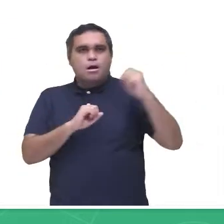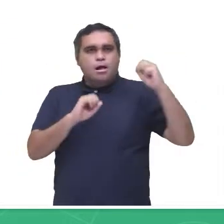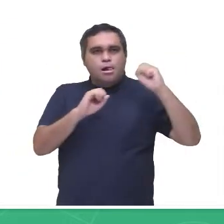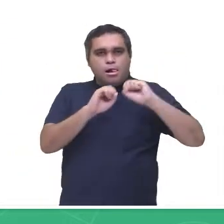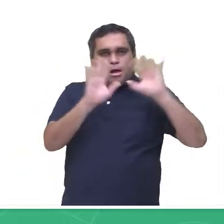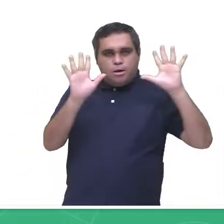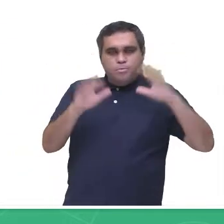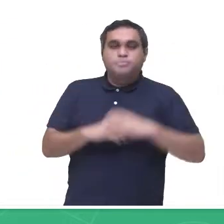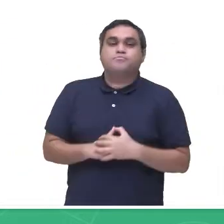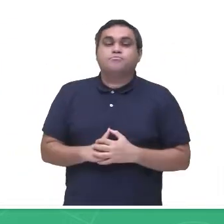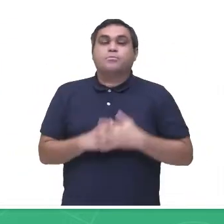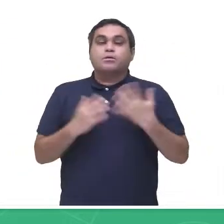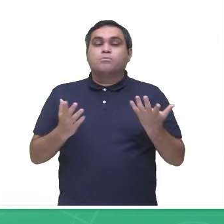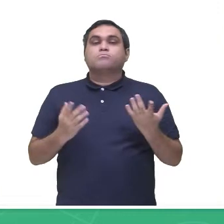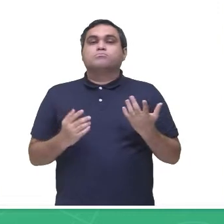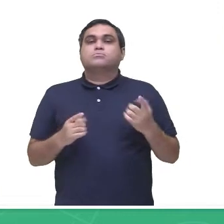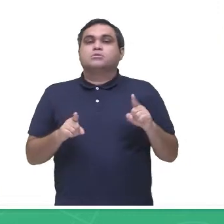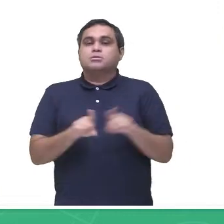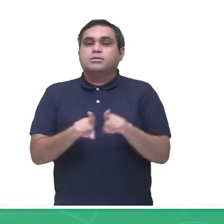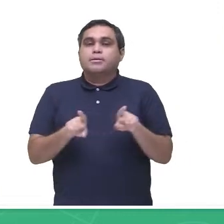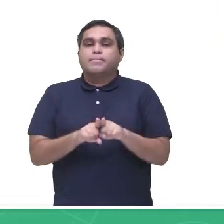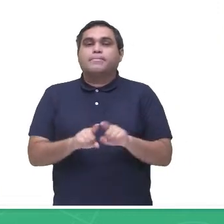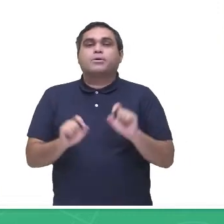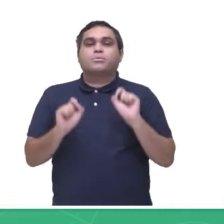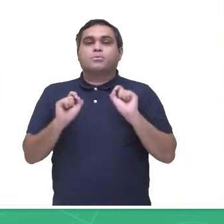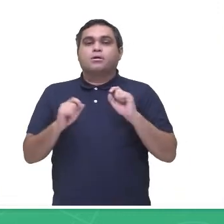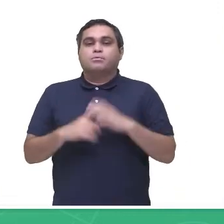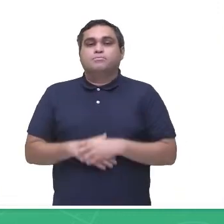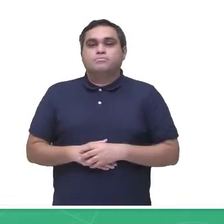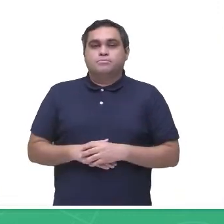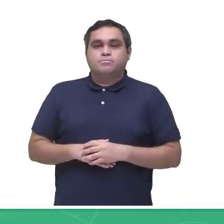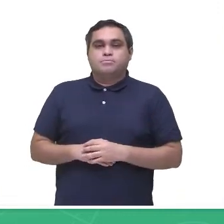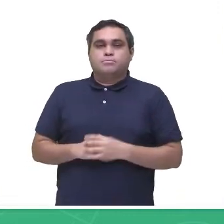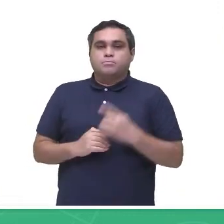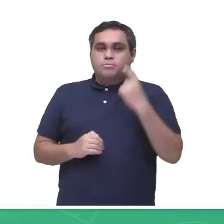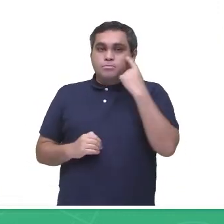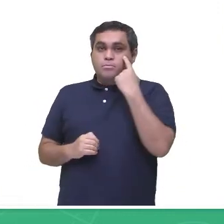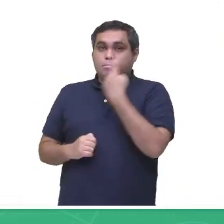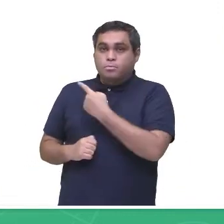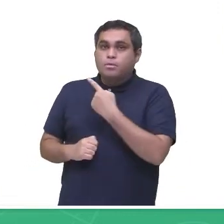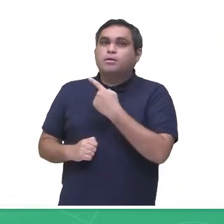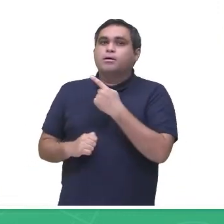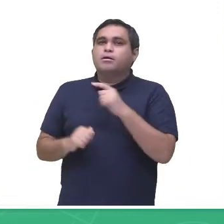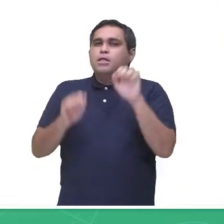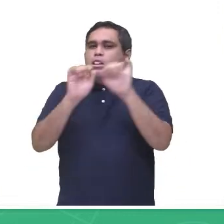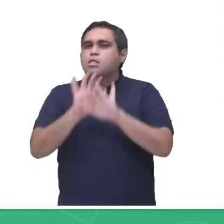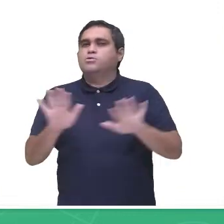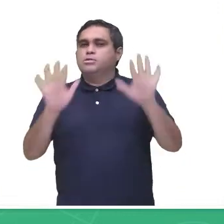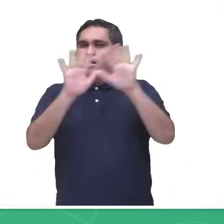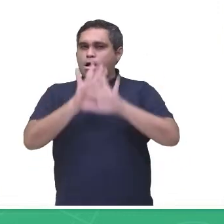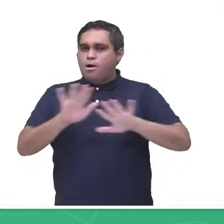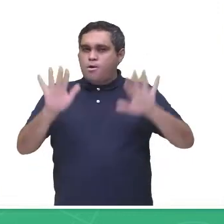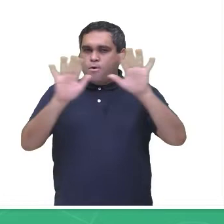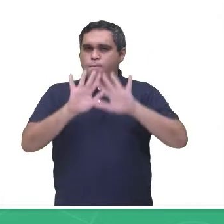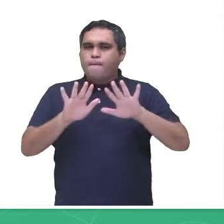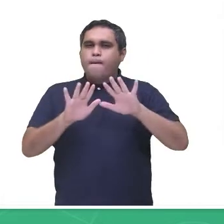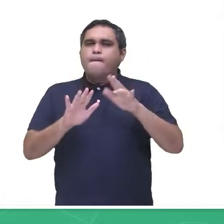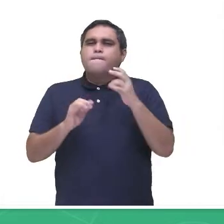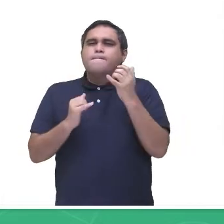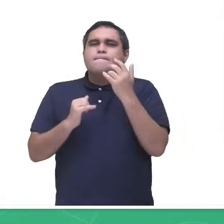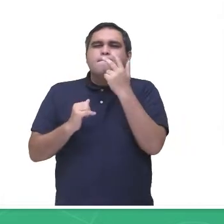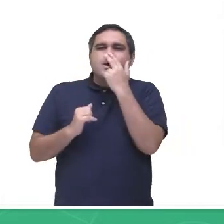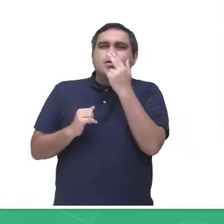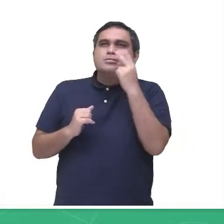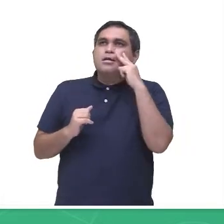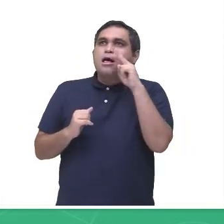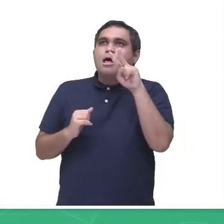escultura, que faz parte também, eles estão interligados, né, com efeitos ilusionistas, dando-se às vezes a impressão de ver o